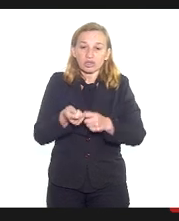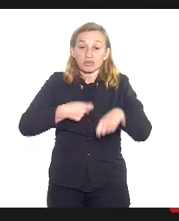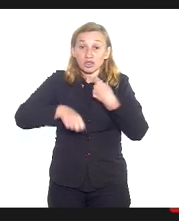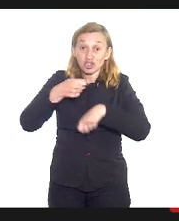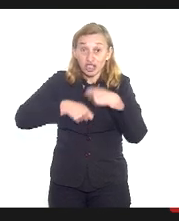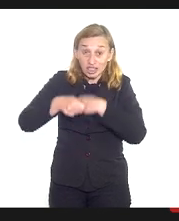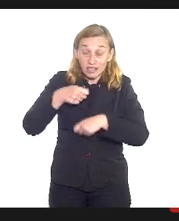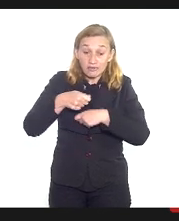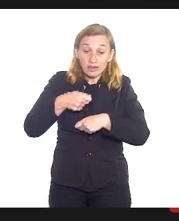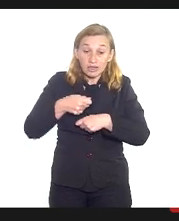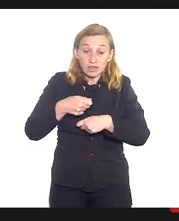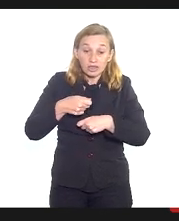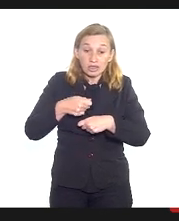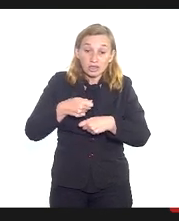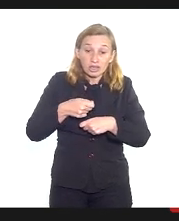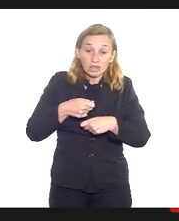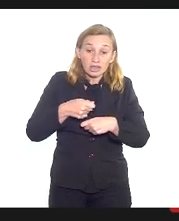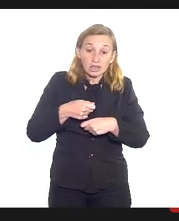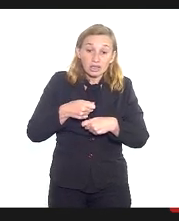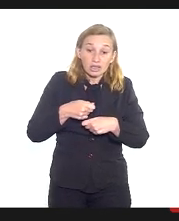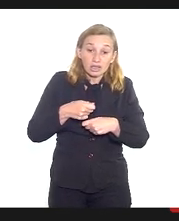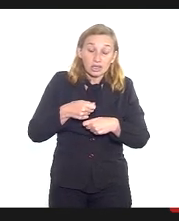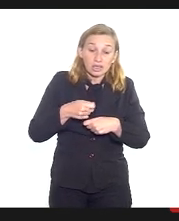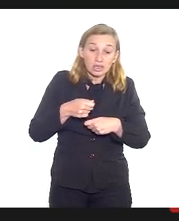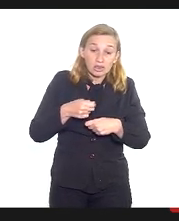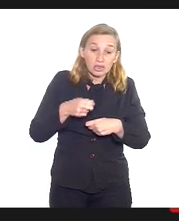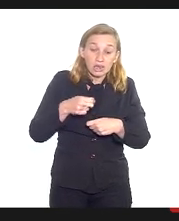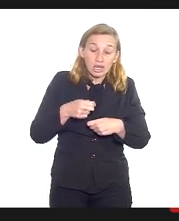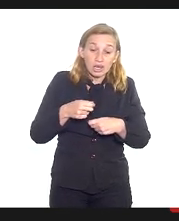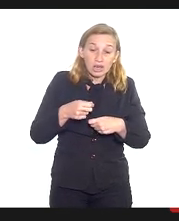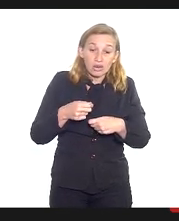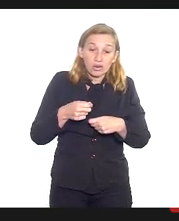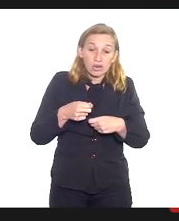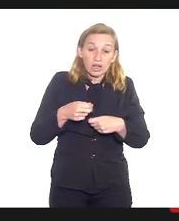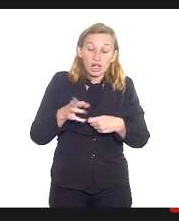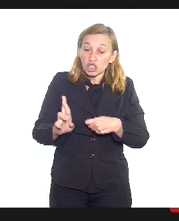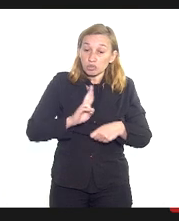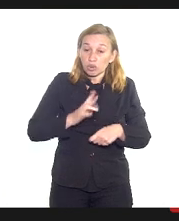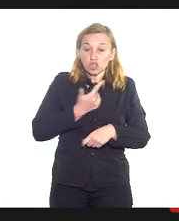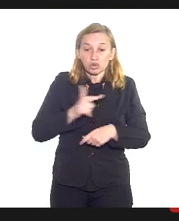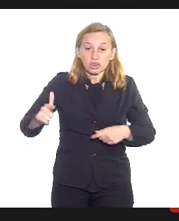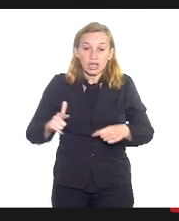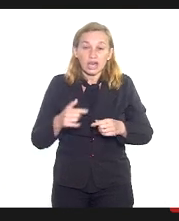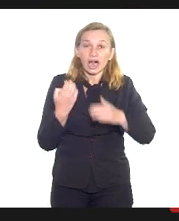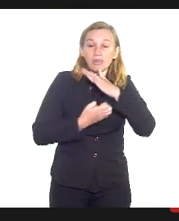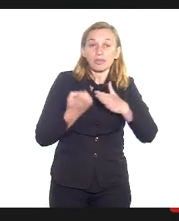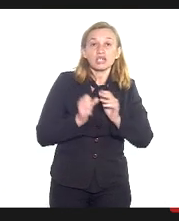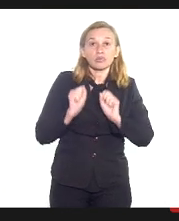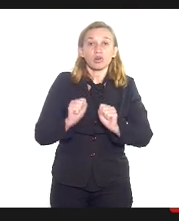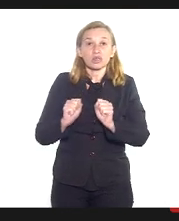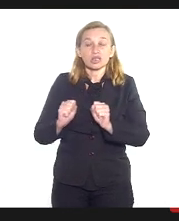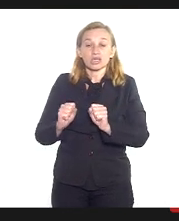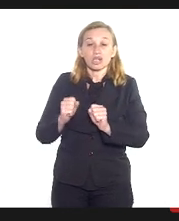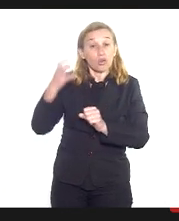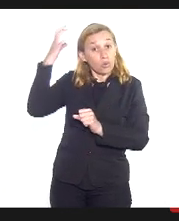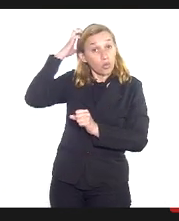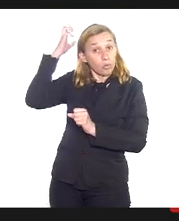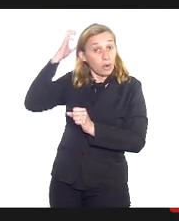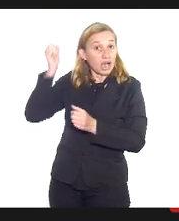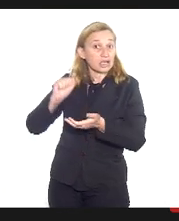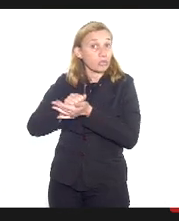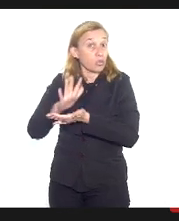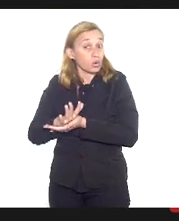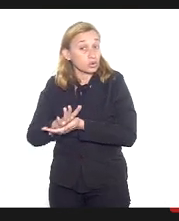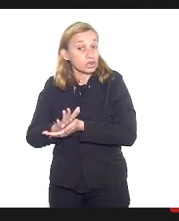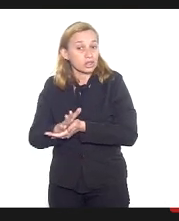administrativa punitiva e também, vamos dizer assim, por exemplo, no ICMS a empresa pode ser paralisada e nós não